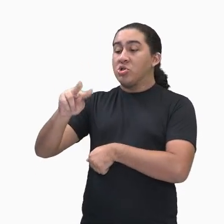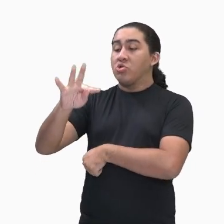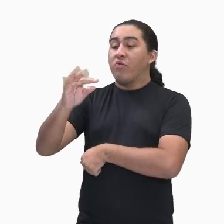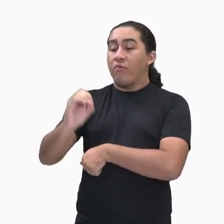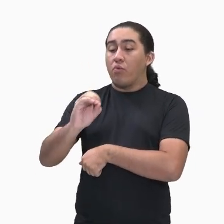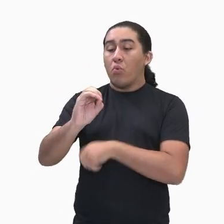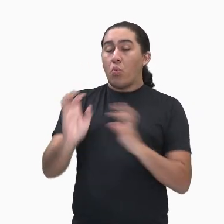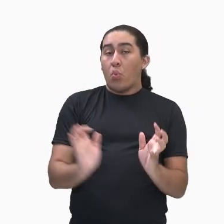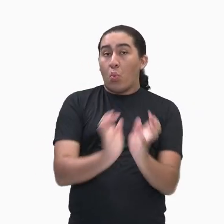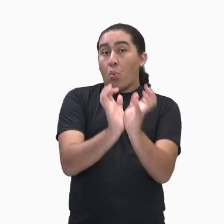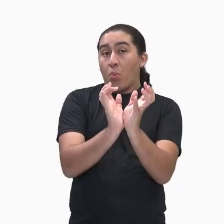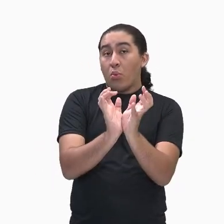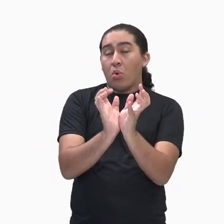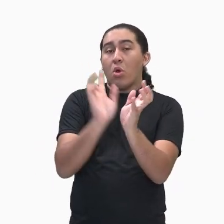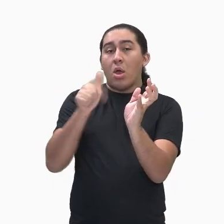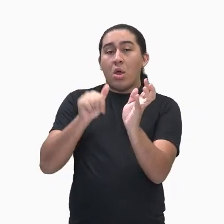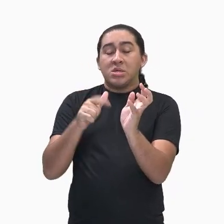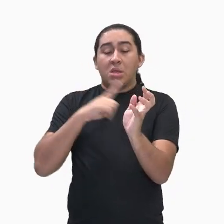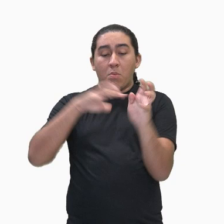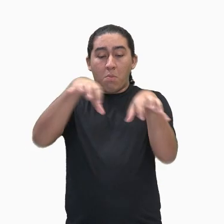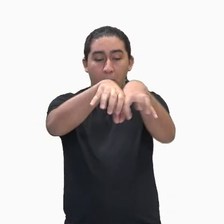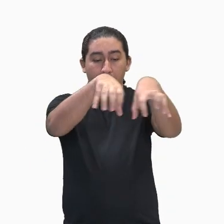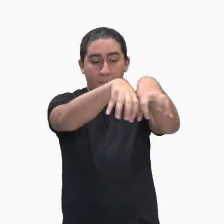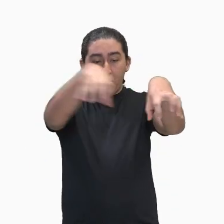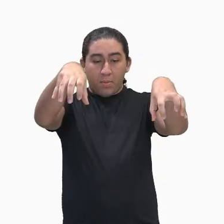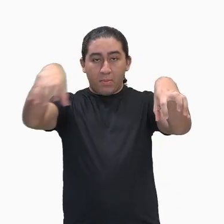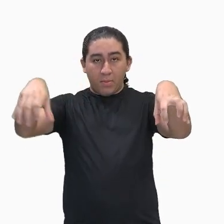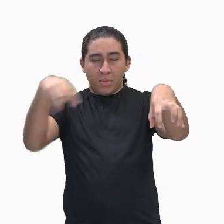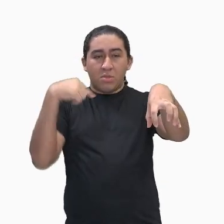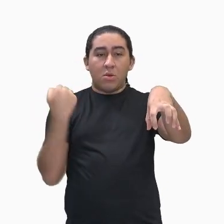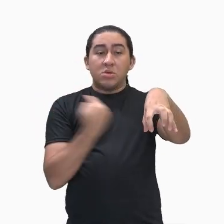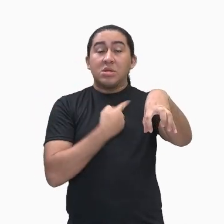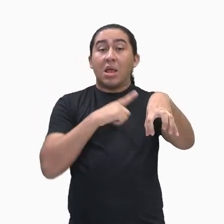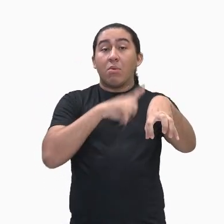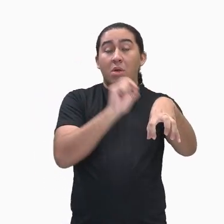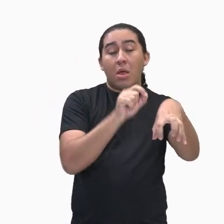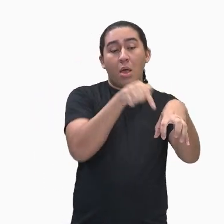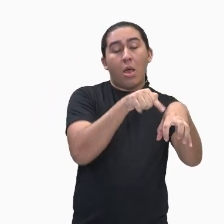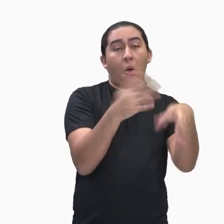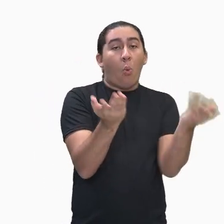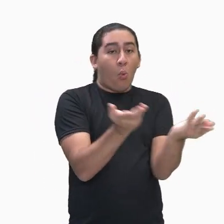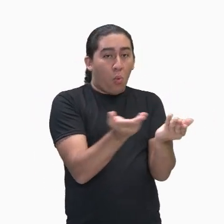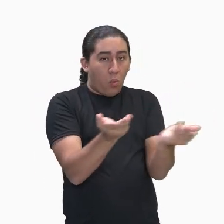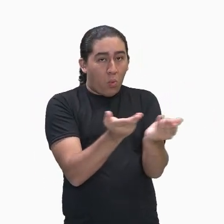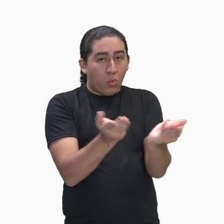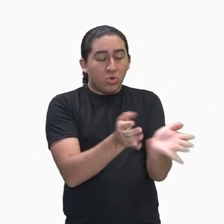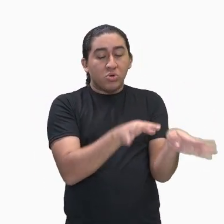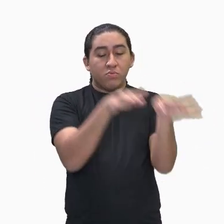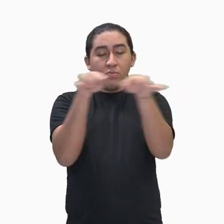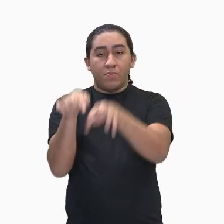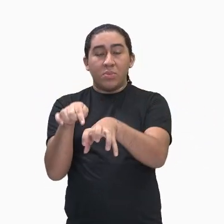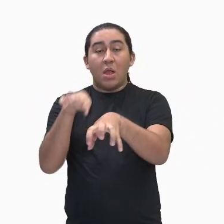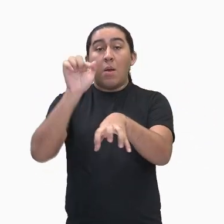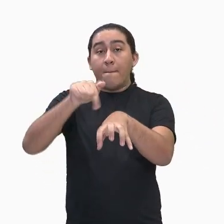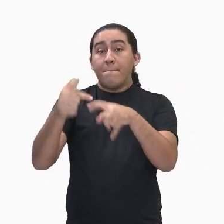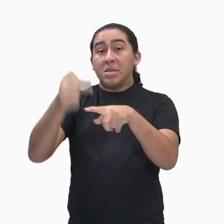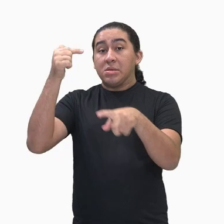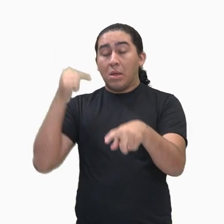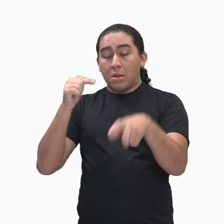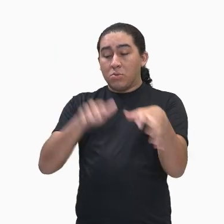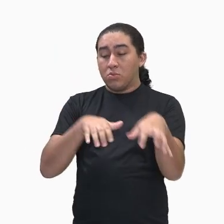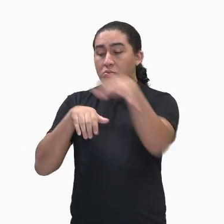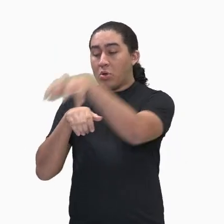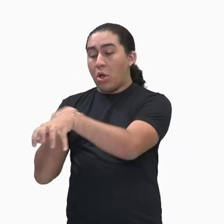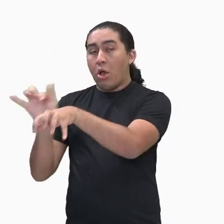do indicativo. Nós temos o presente, o pretérito e o futuro.